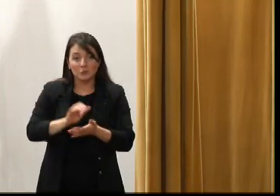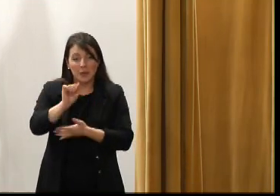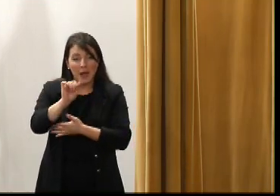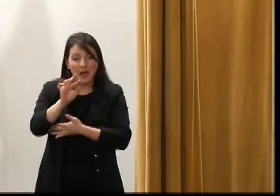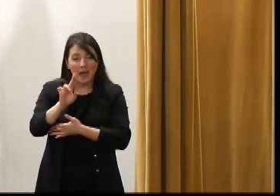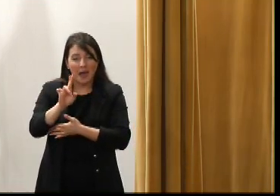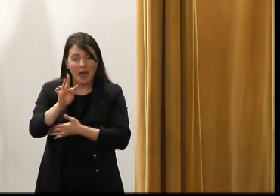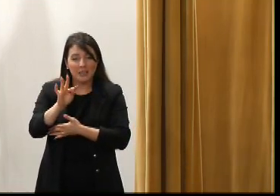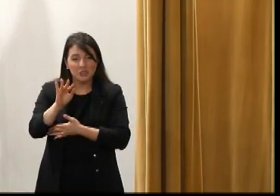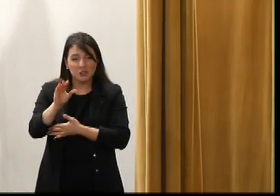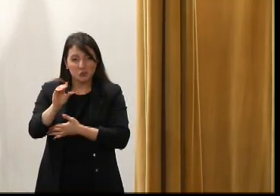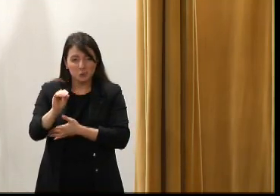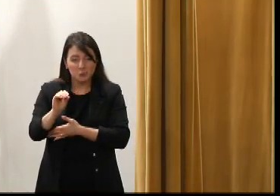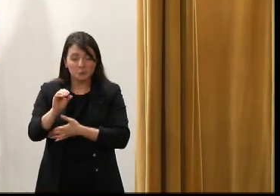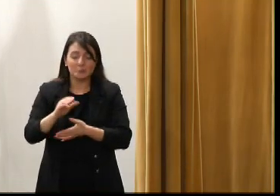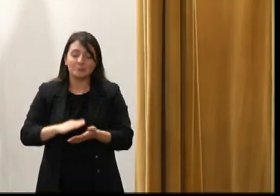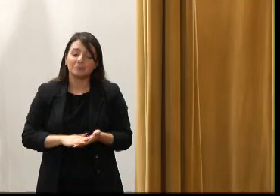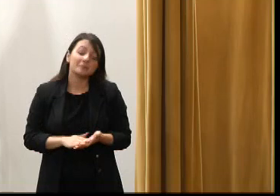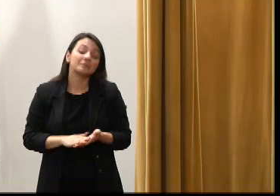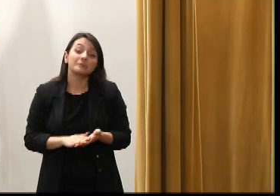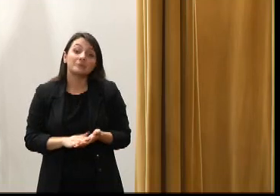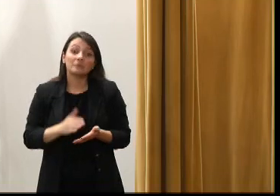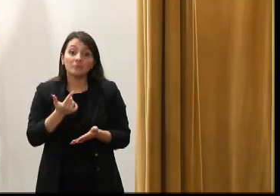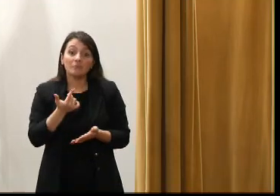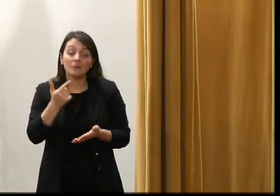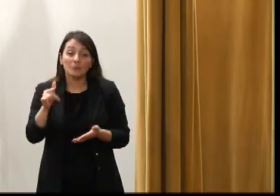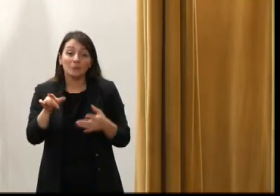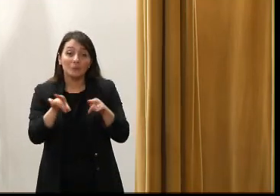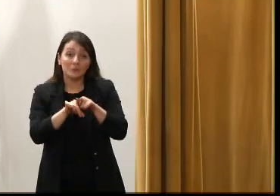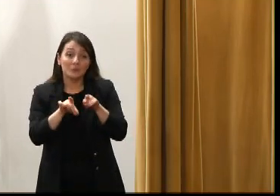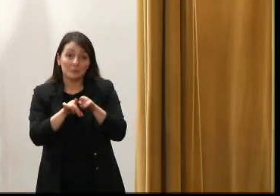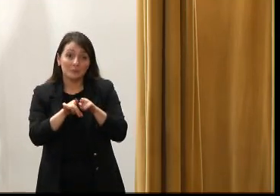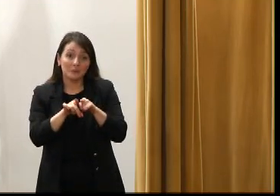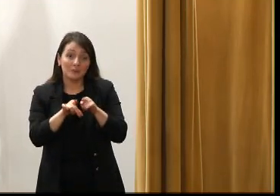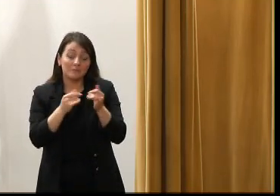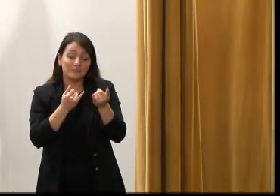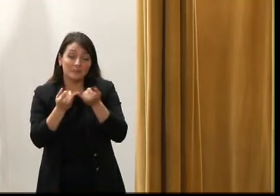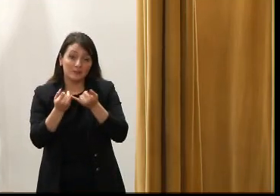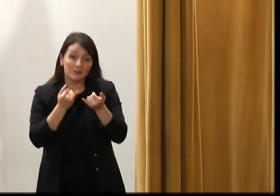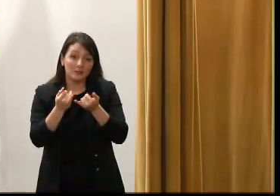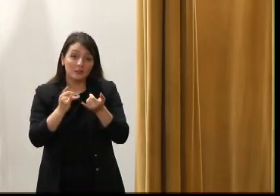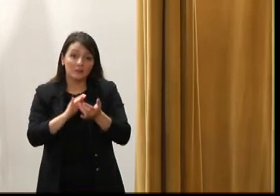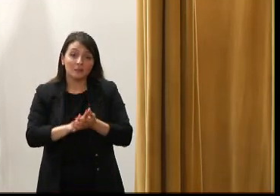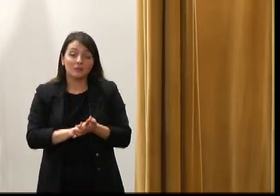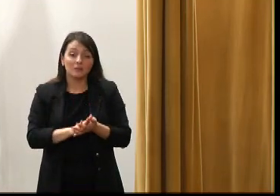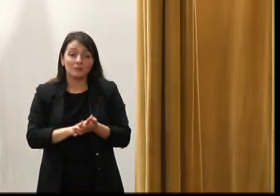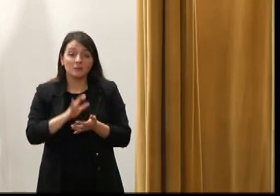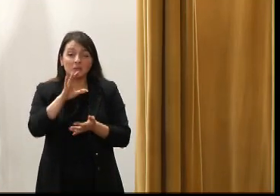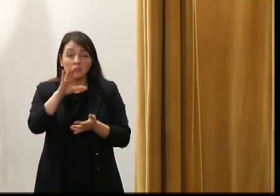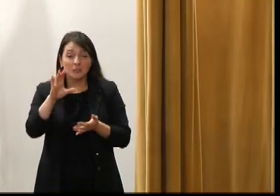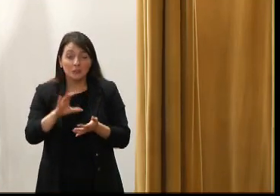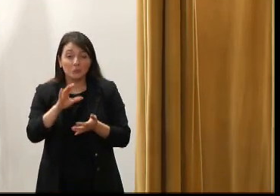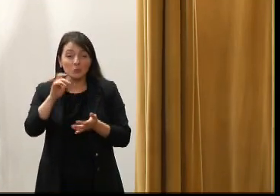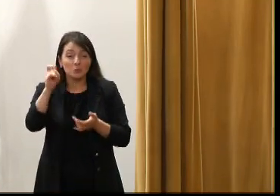Mas, ao mesmo tempo, nós temos outros fatores intervenientes, como, por exemplo, os ciclos de atividade